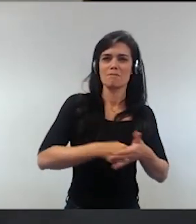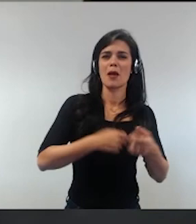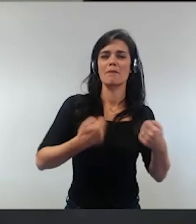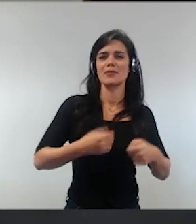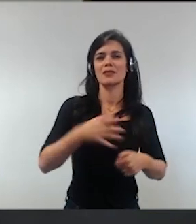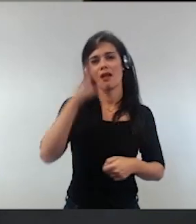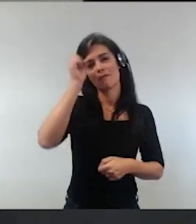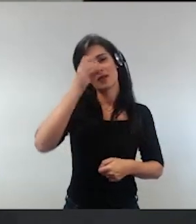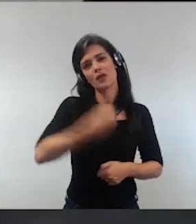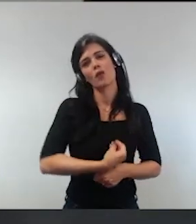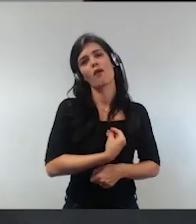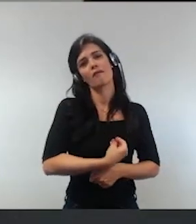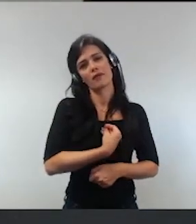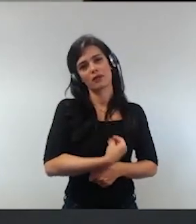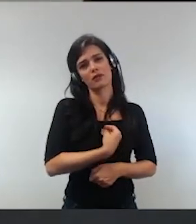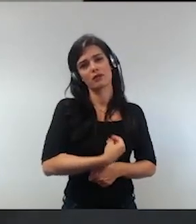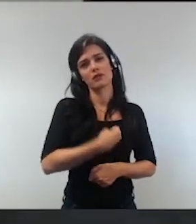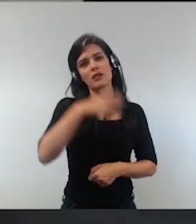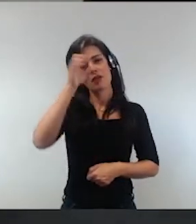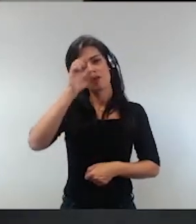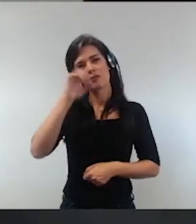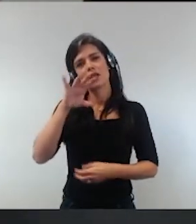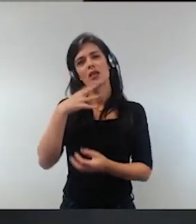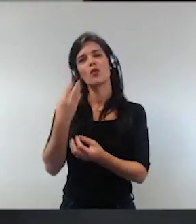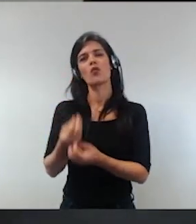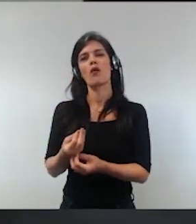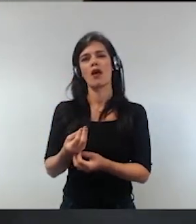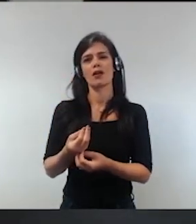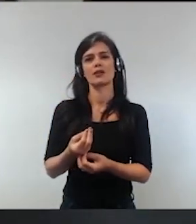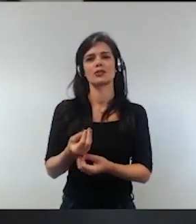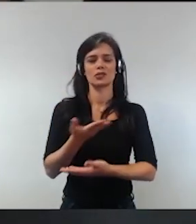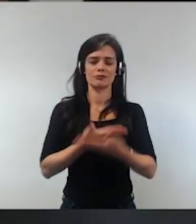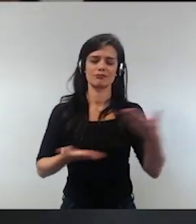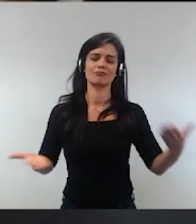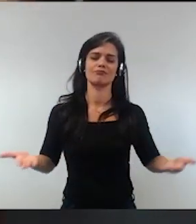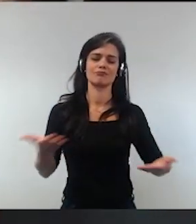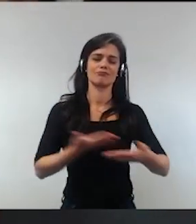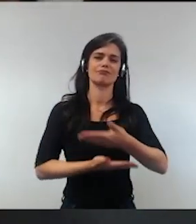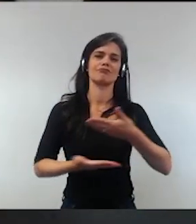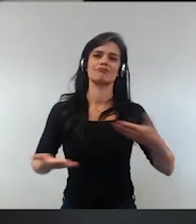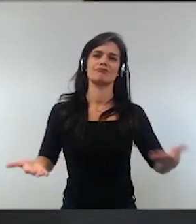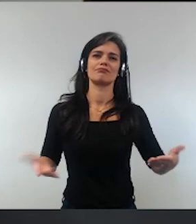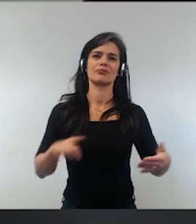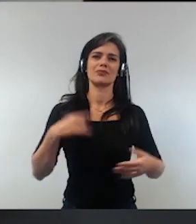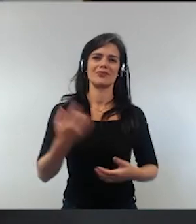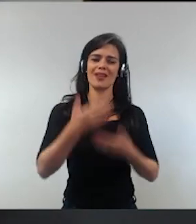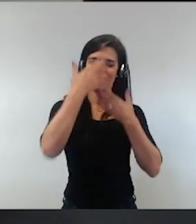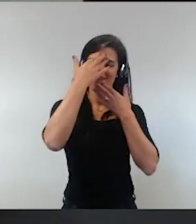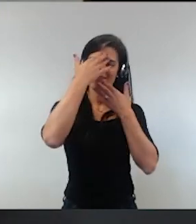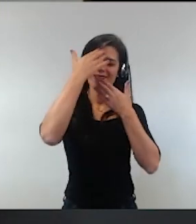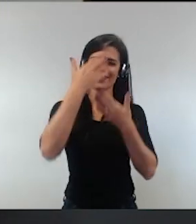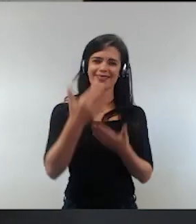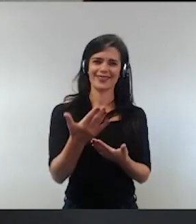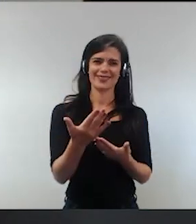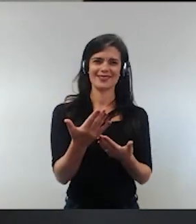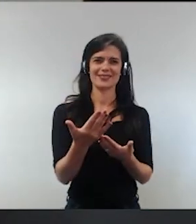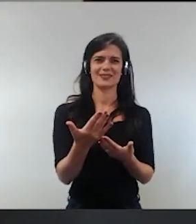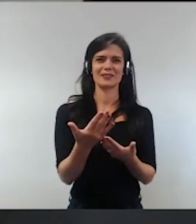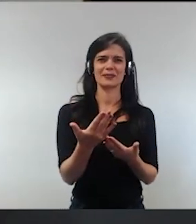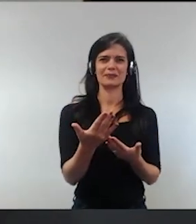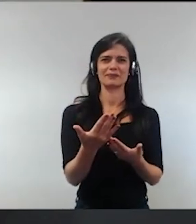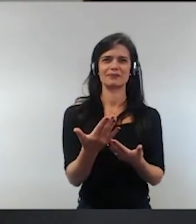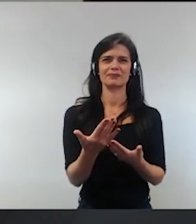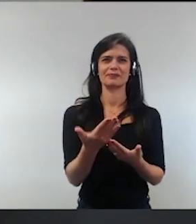com a vida e aprender com a arte, e vice-versa, né? Estamos muito gratos, Pedro,